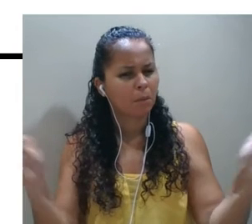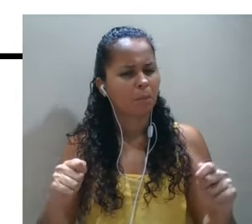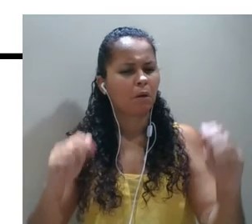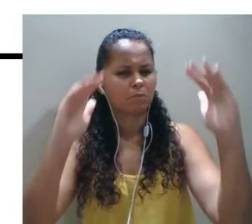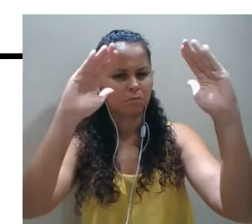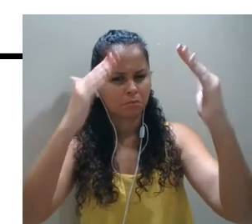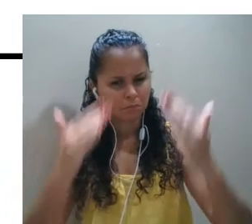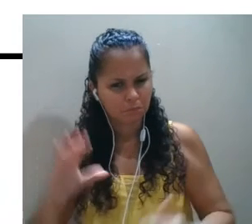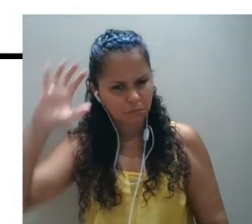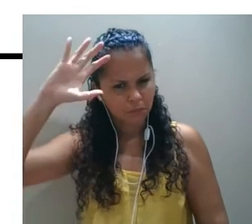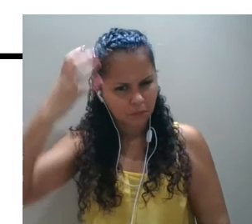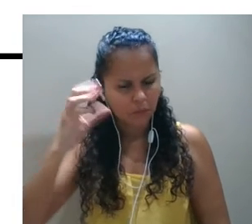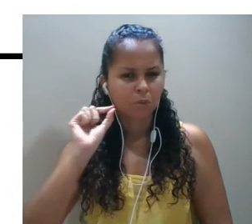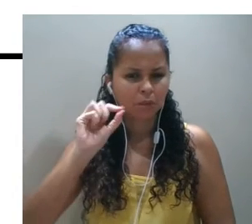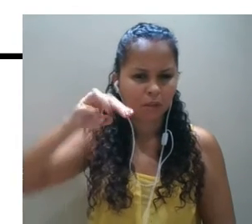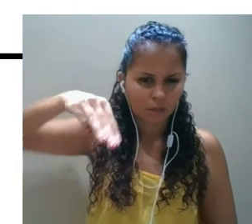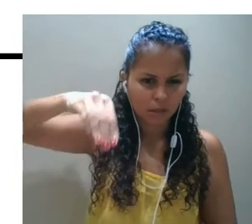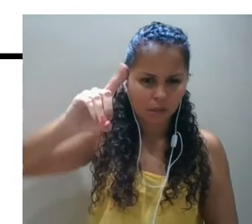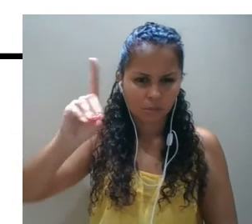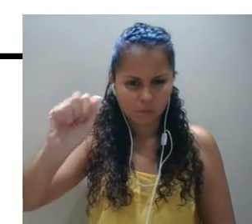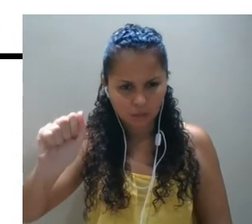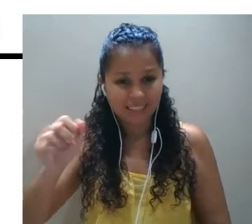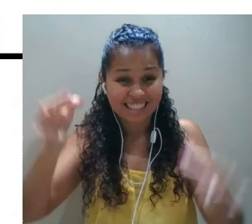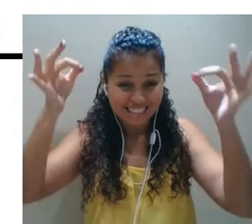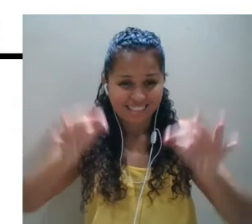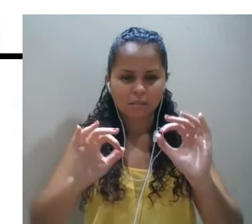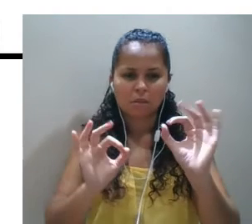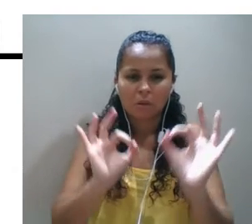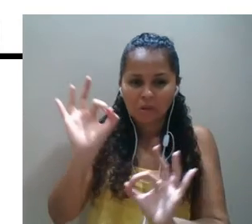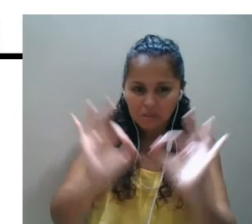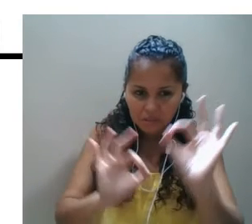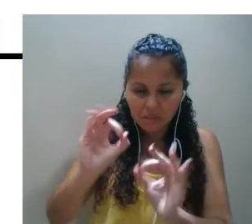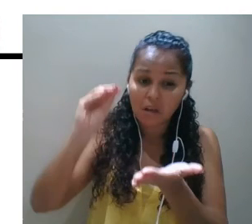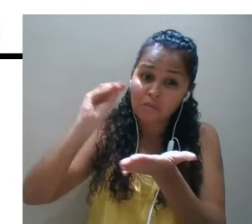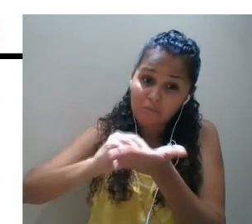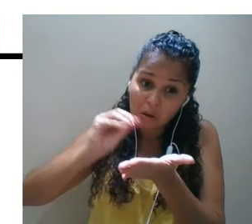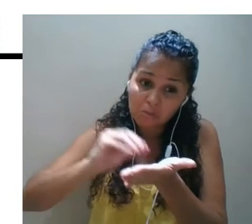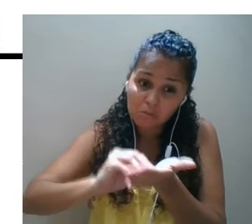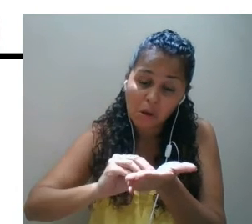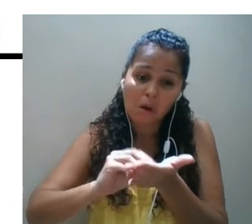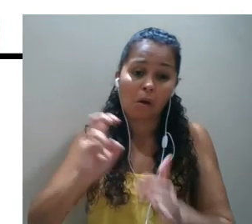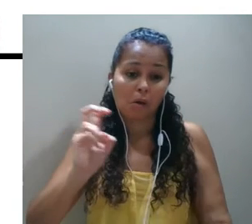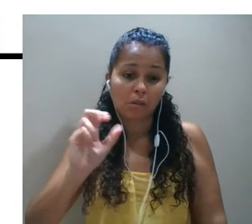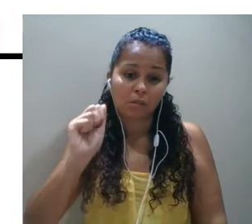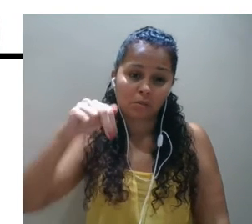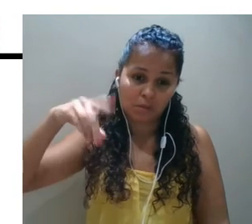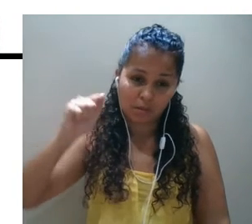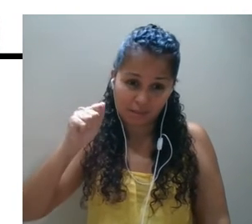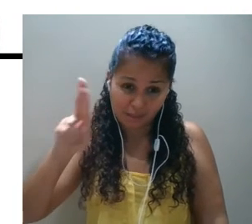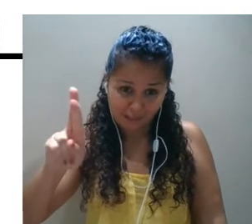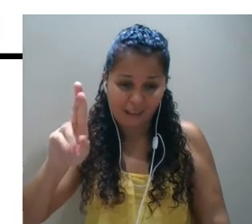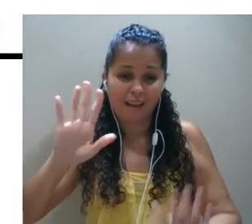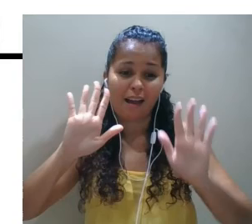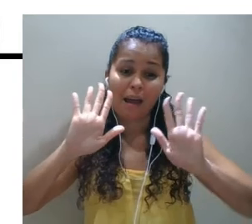não esteja muito organizado, né? Aqui a gente deveria analisar quem é o quinto andar, o número de pessoas que entram, o número